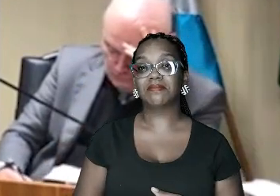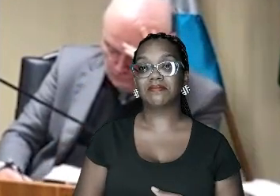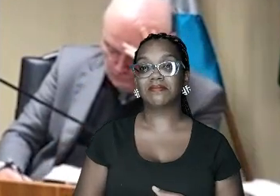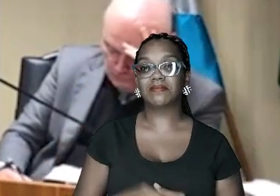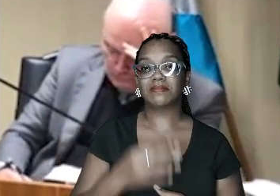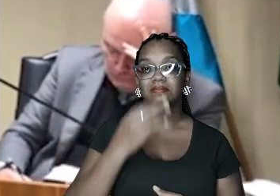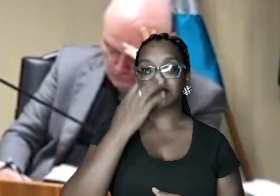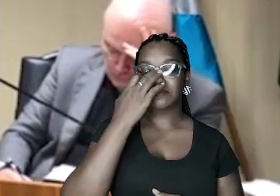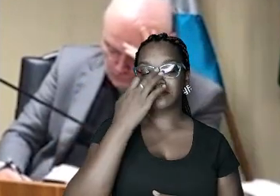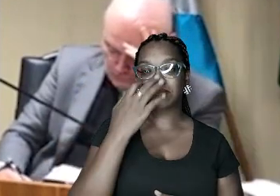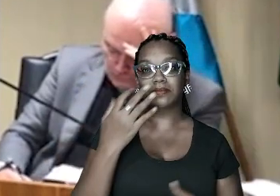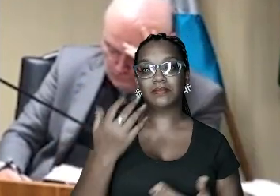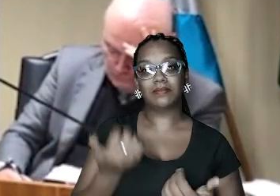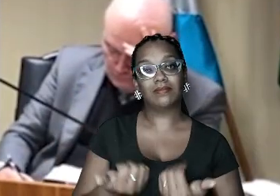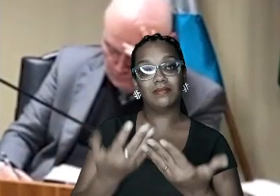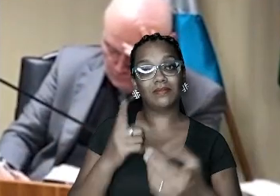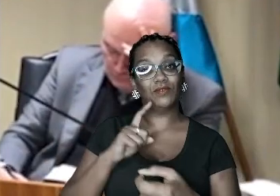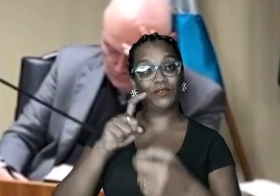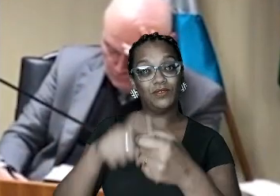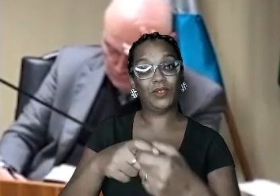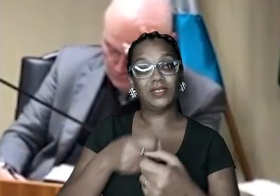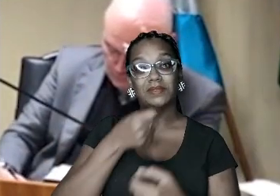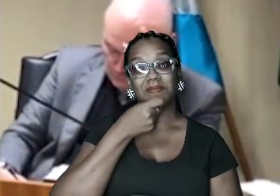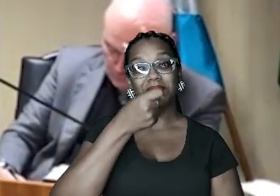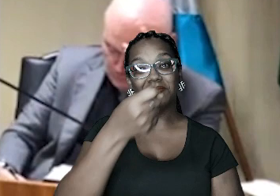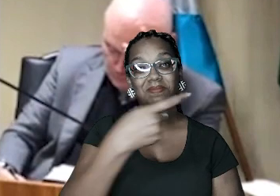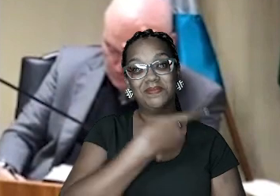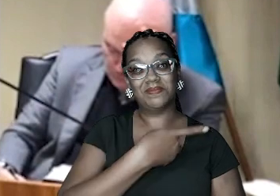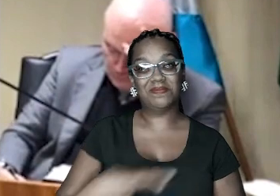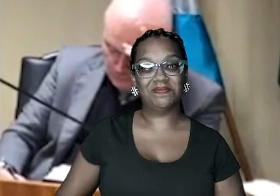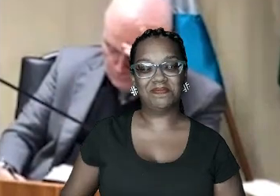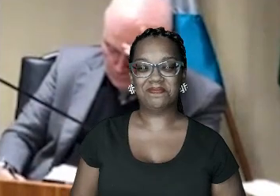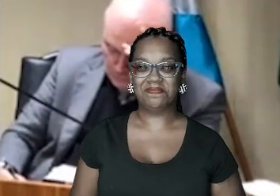devolvendo a palavra aqui Para nossa querida presidente